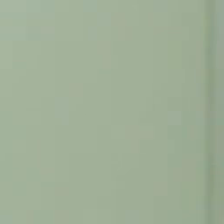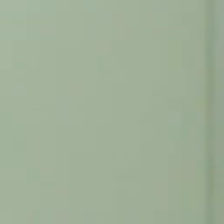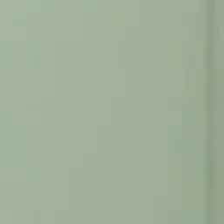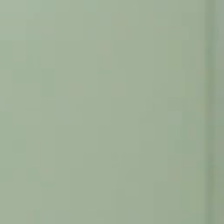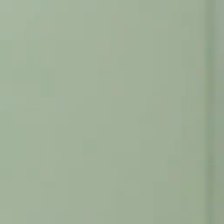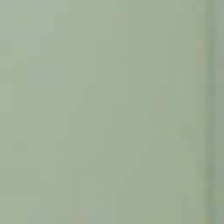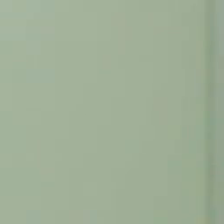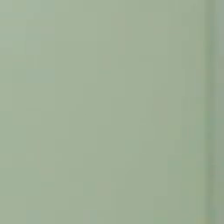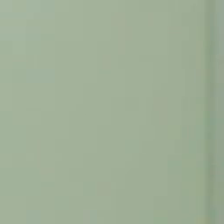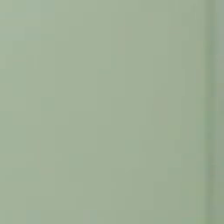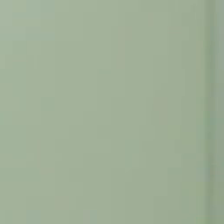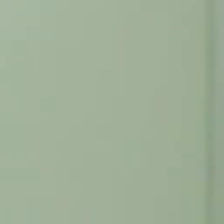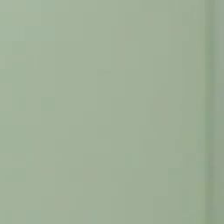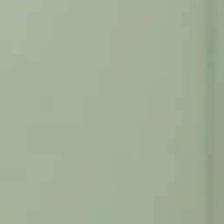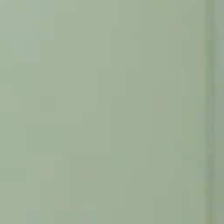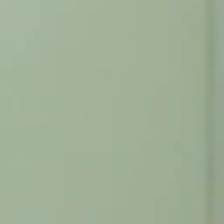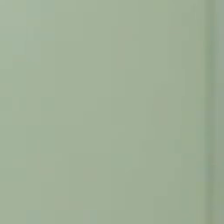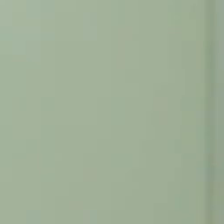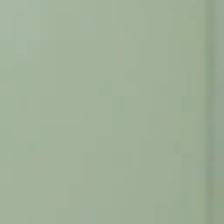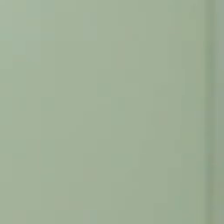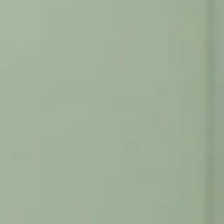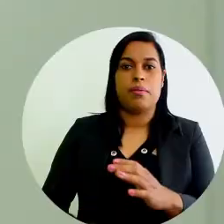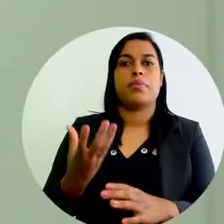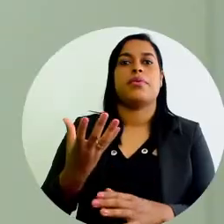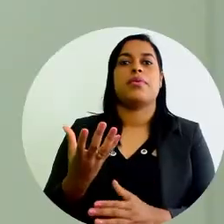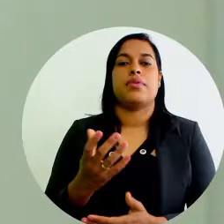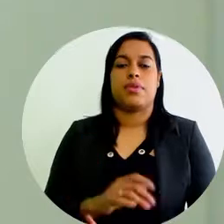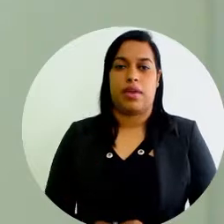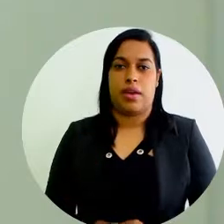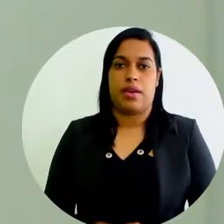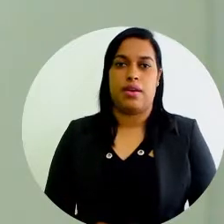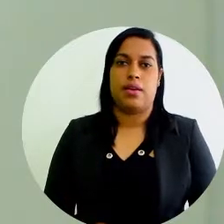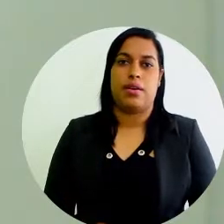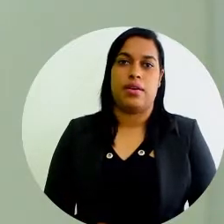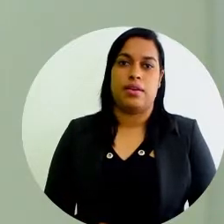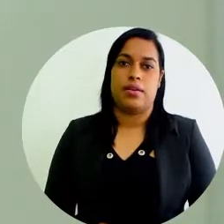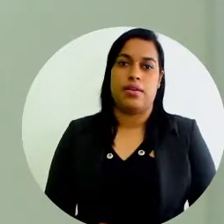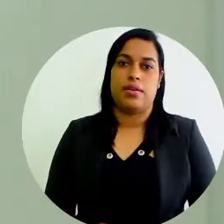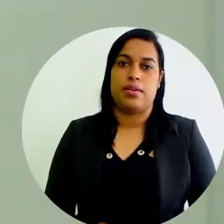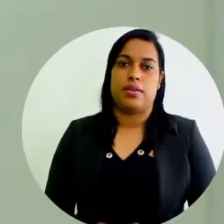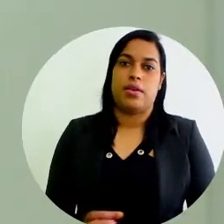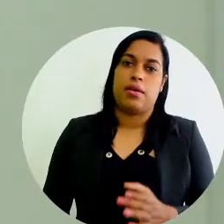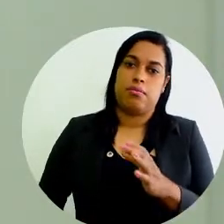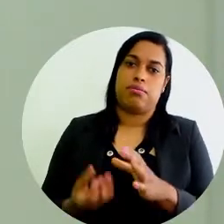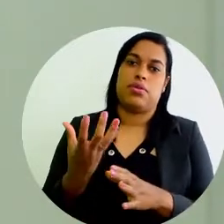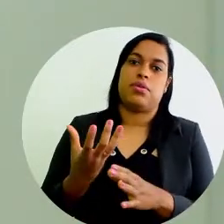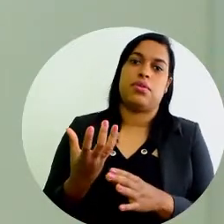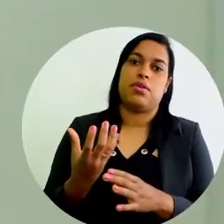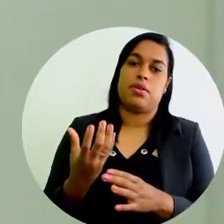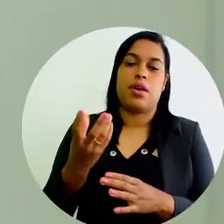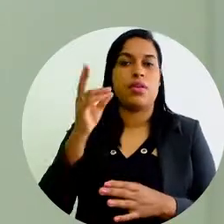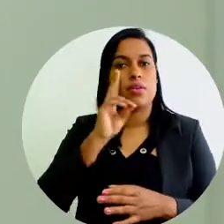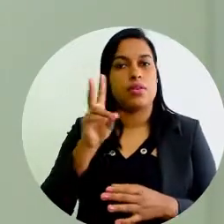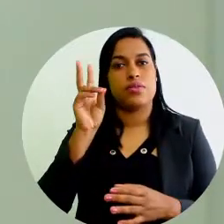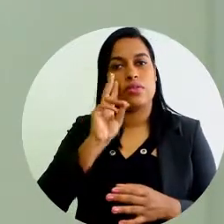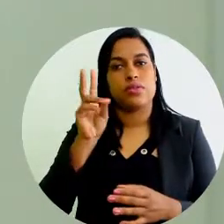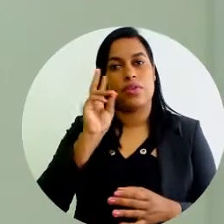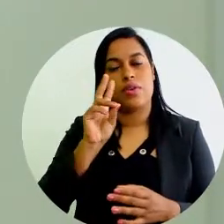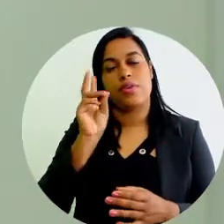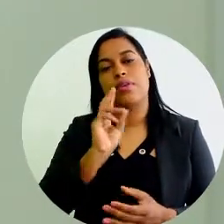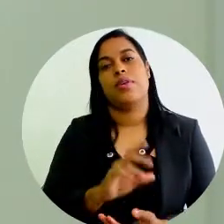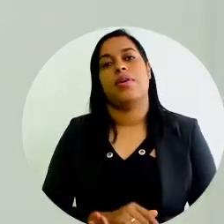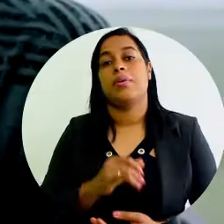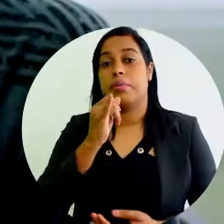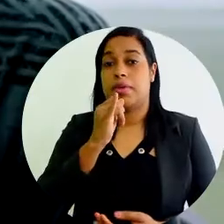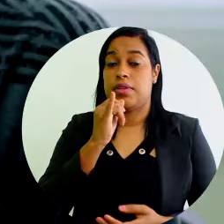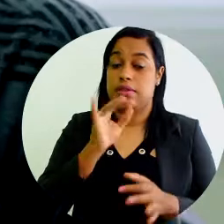habilidade humana possa vir a criar, a surgir ao longo de nossa